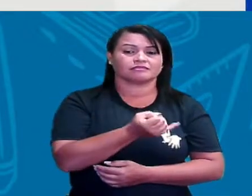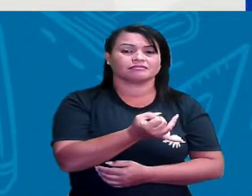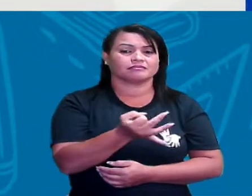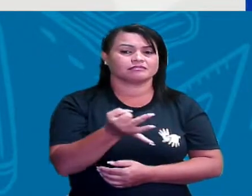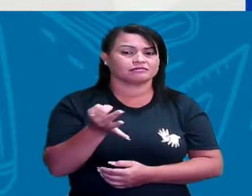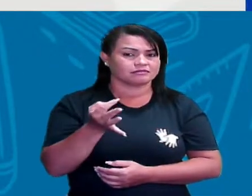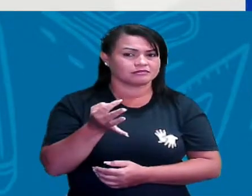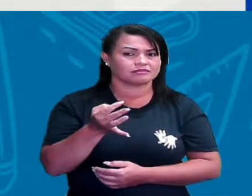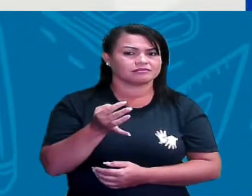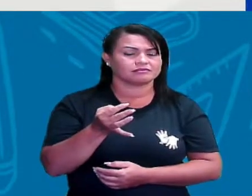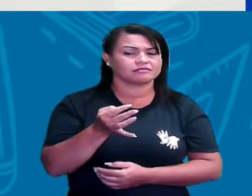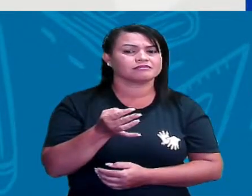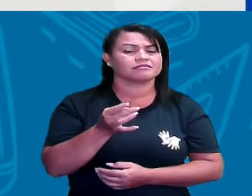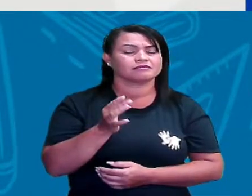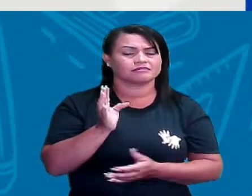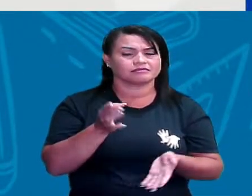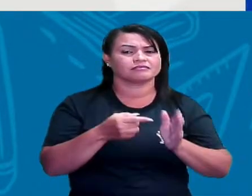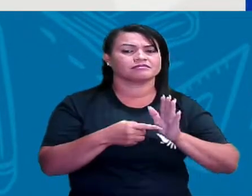que eles o que